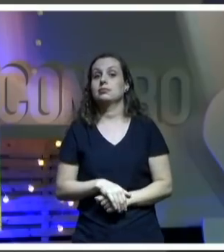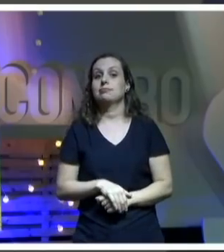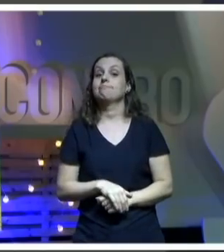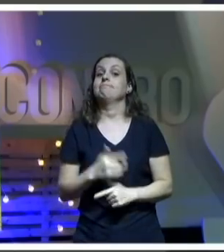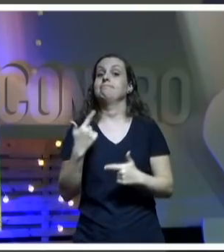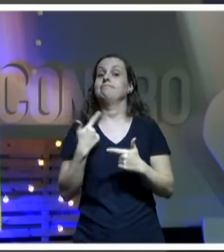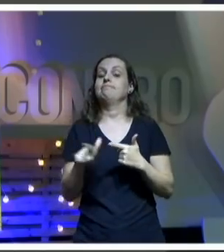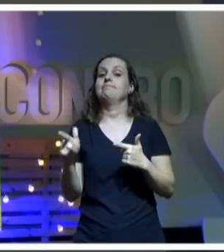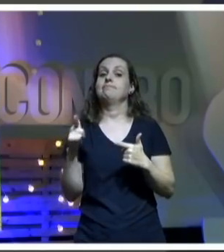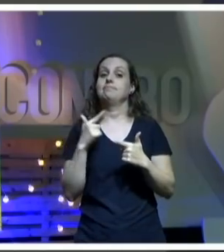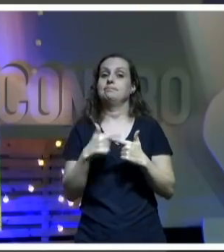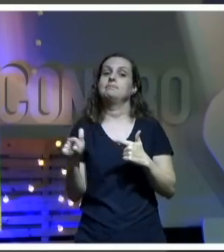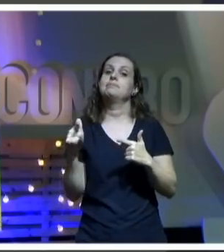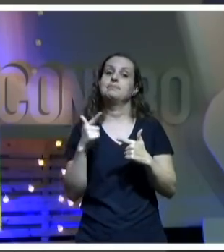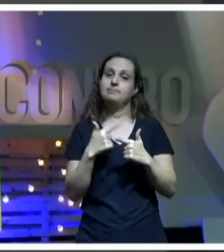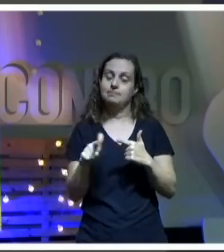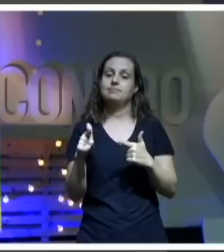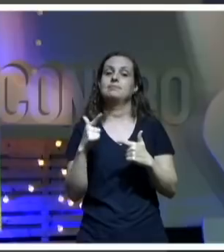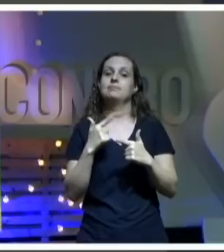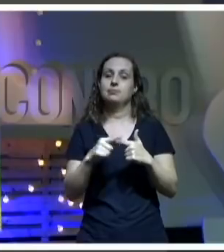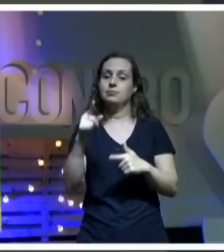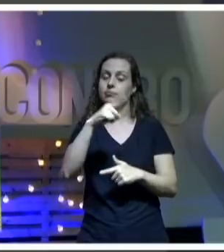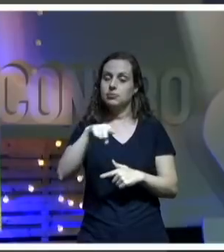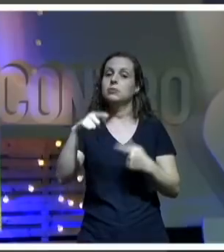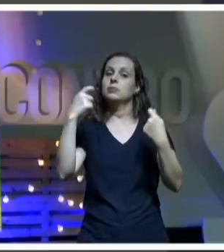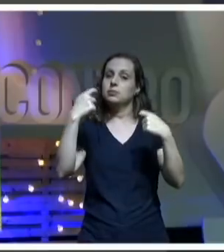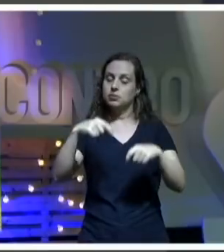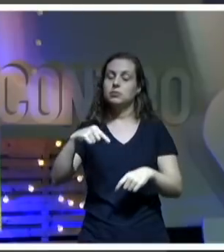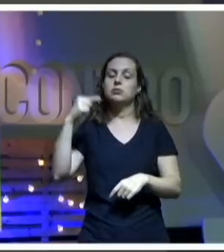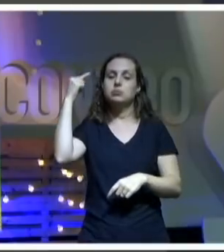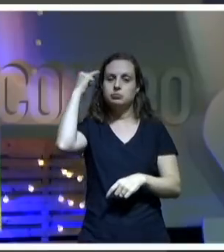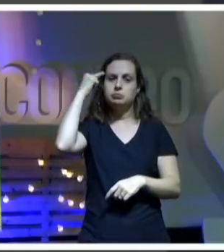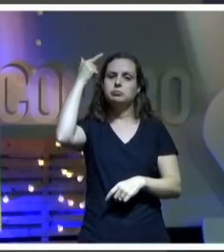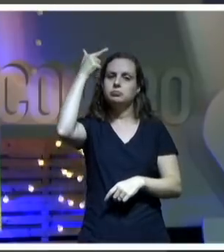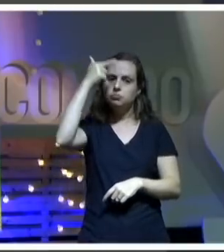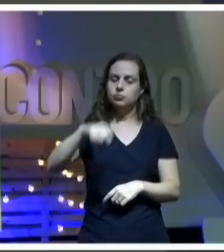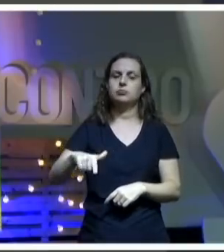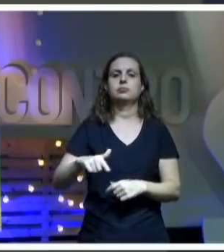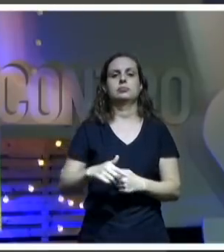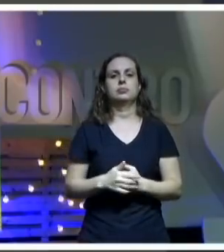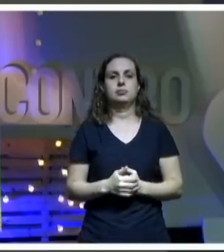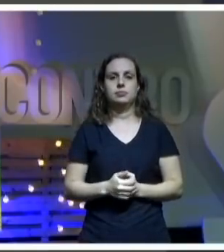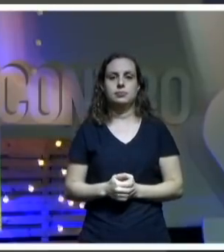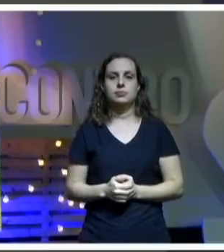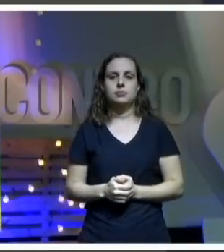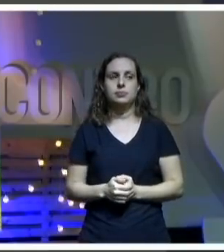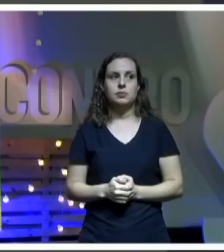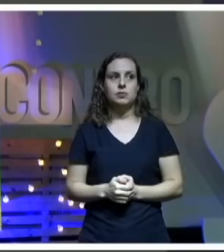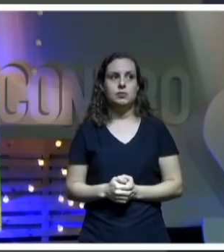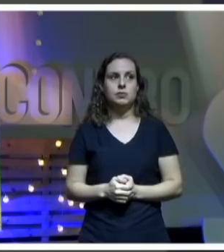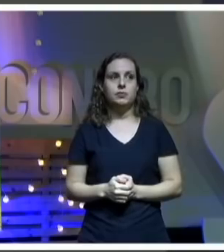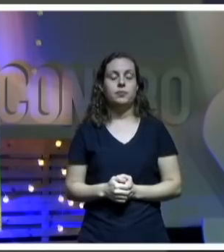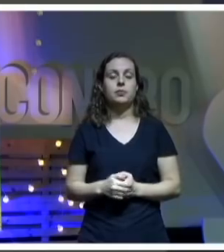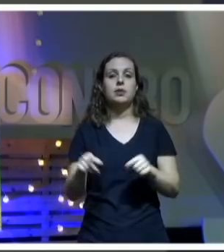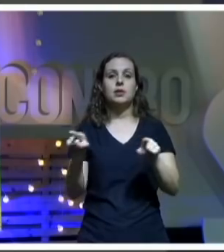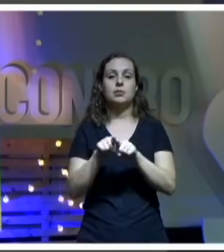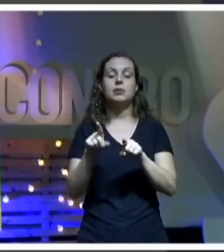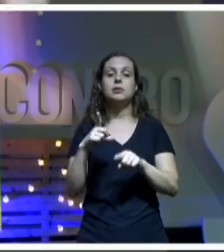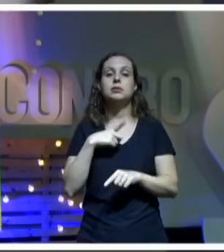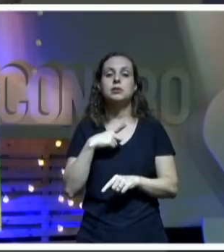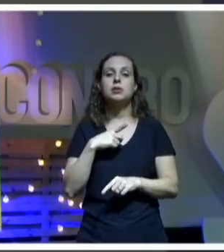e nós precisamos repensar o que esperamos dos nossos pastores pensa nos heróis da tecnologia do século